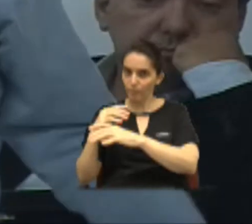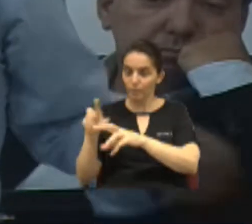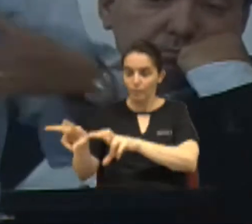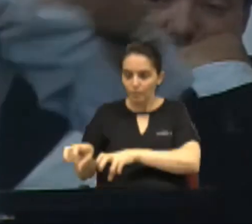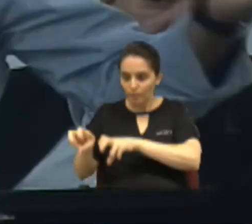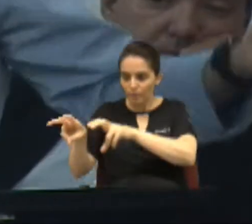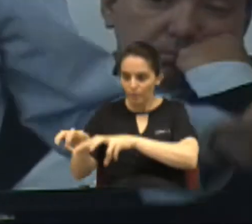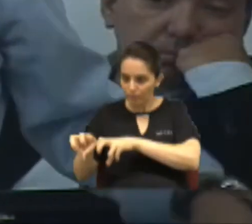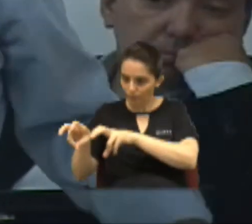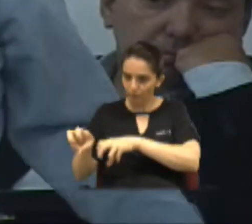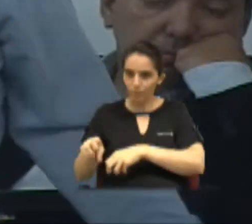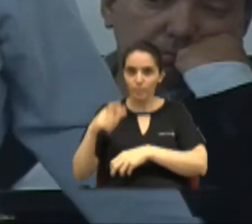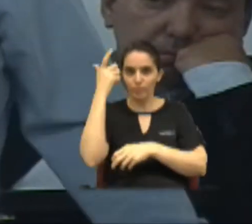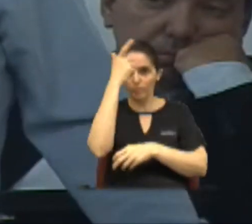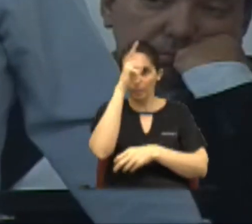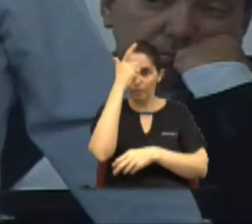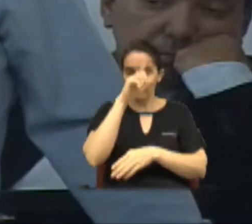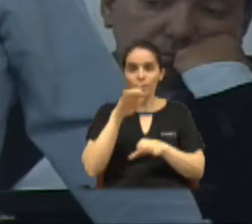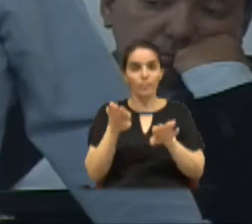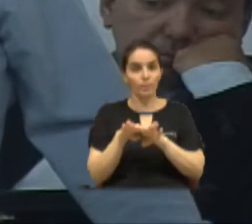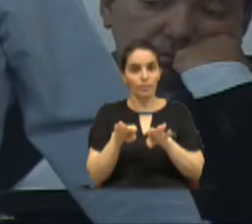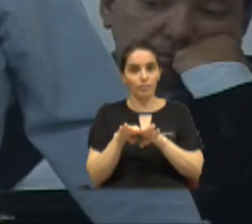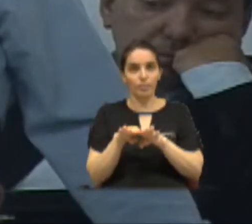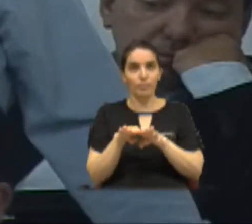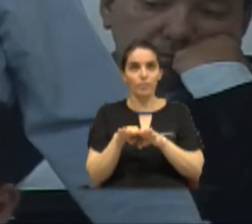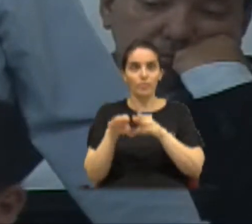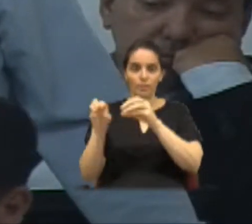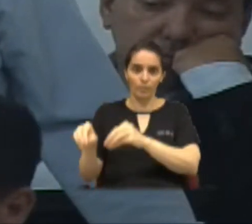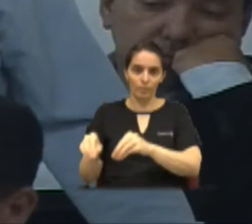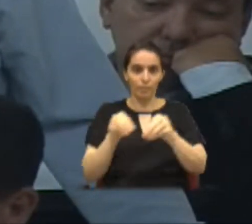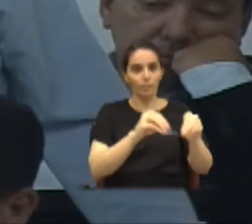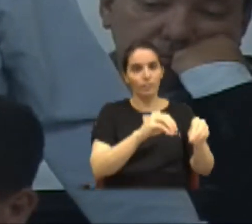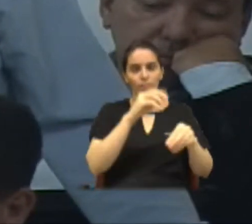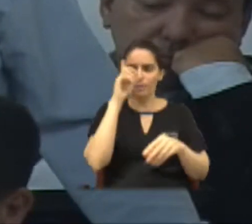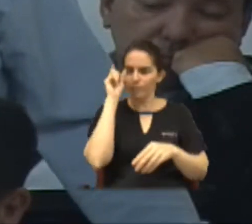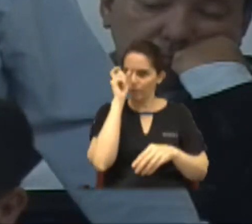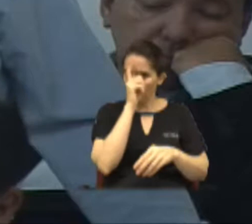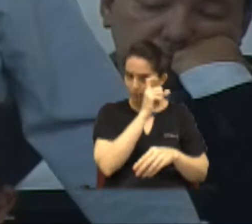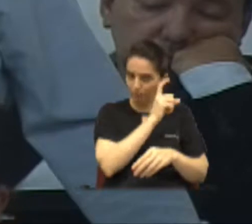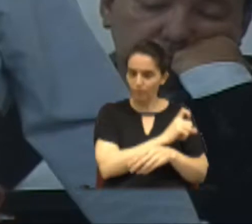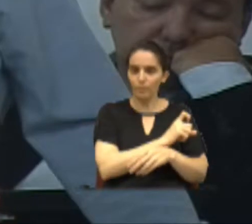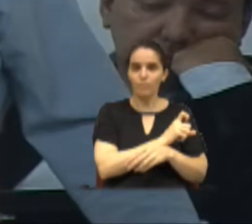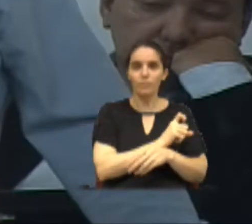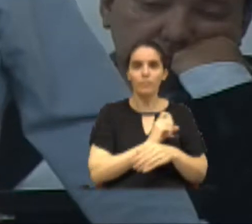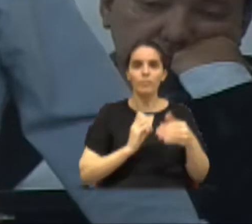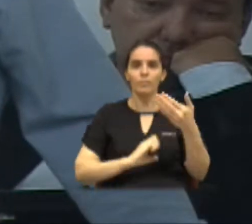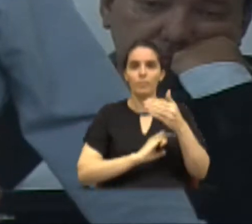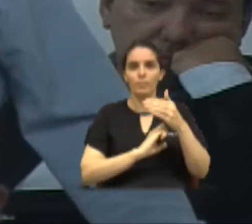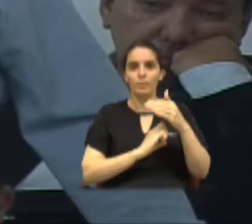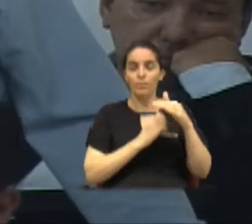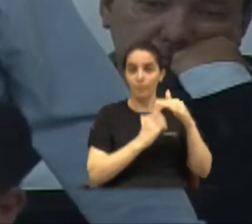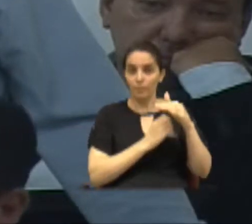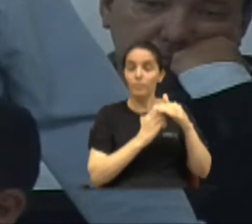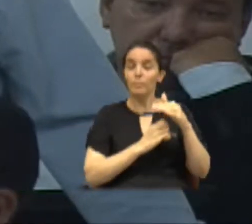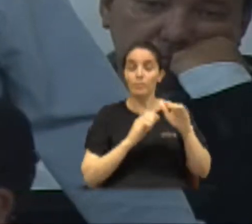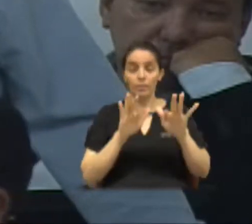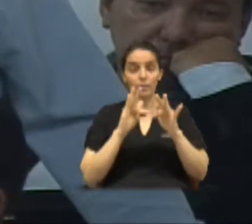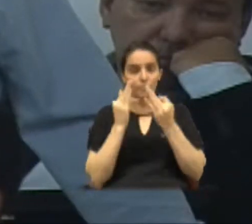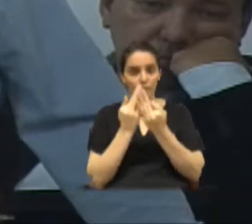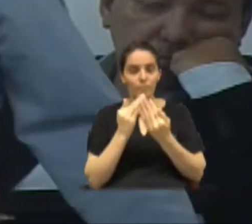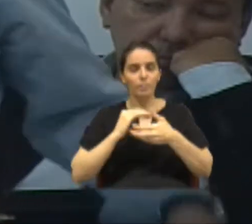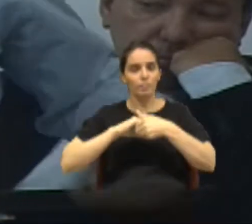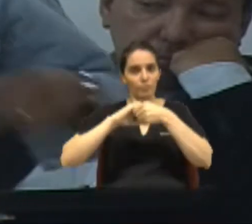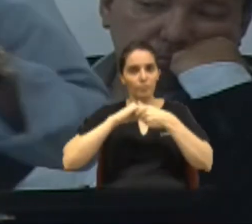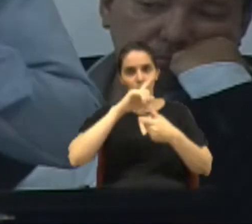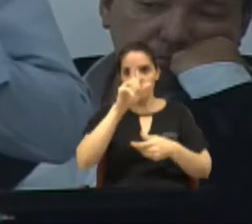também, agora está de mudança a empresa dele. Passou por essa dificuldade, né? A empresa da família. Então, muito importante essa lei. Parabéns,